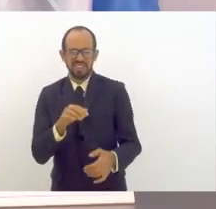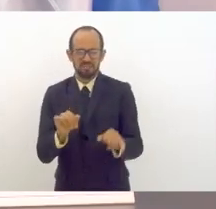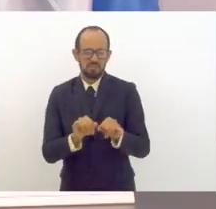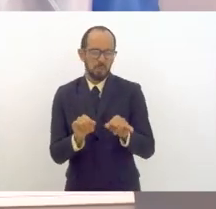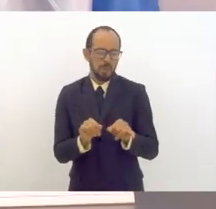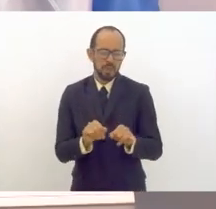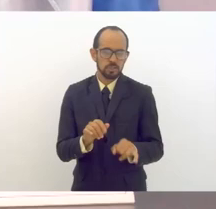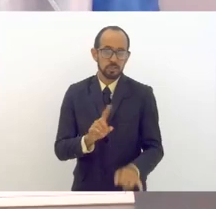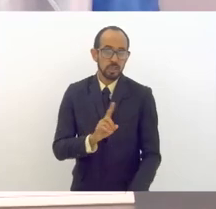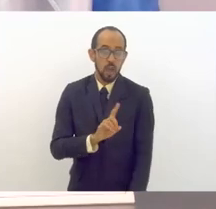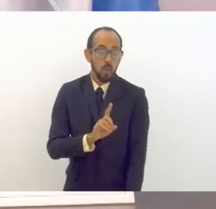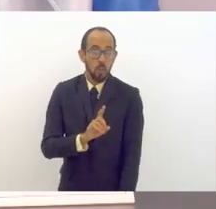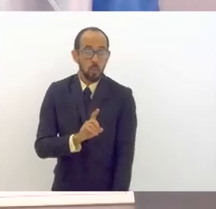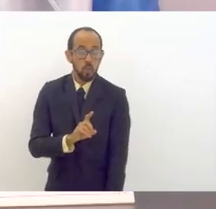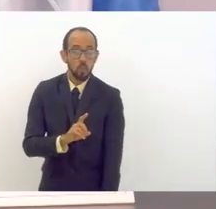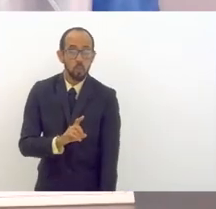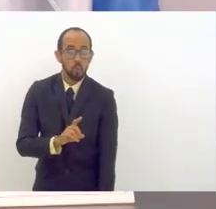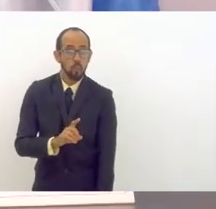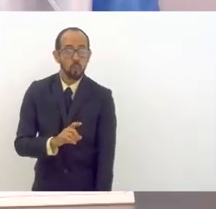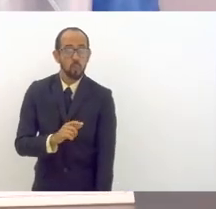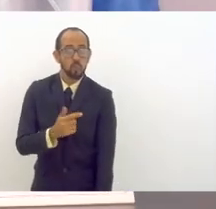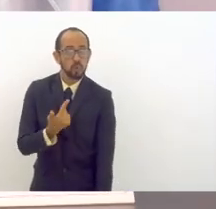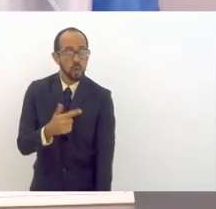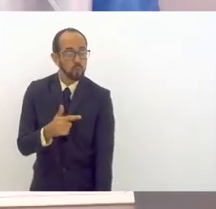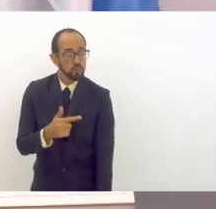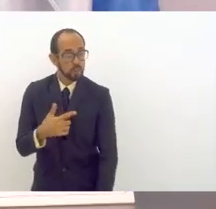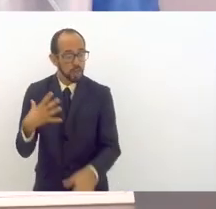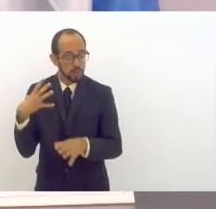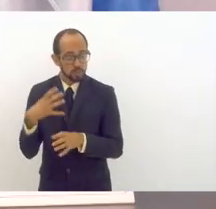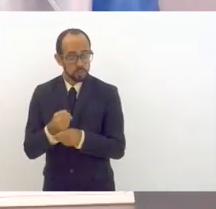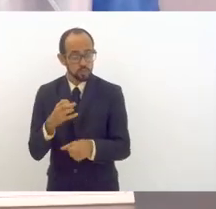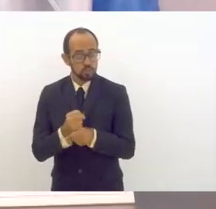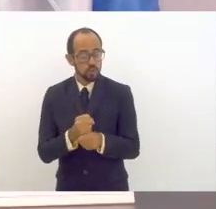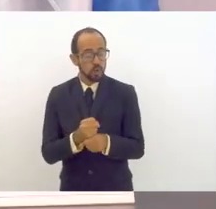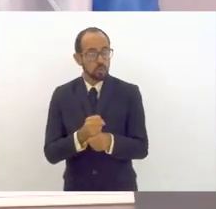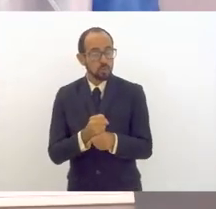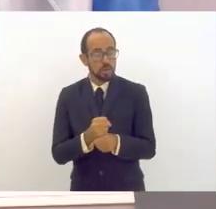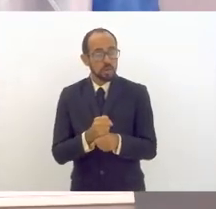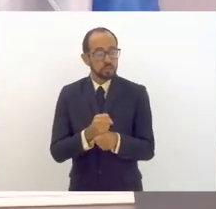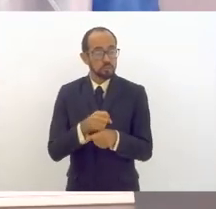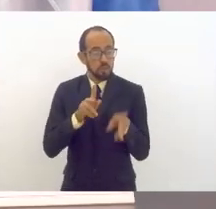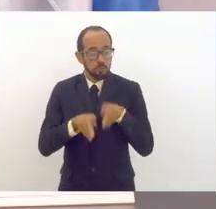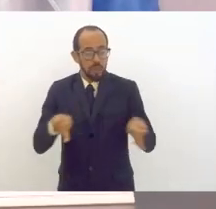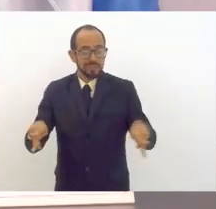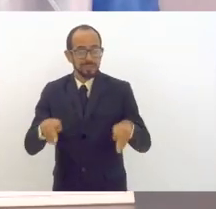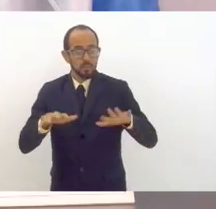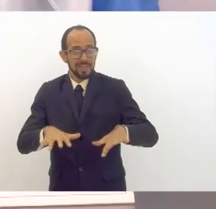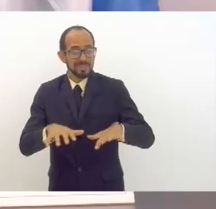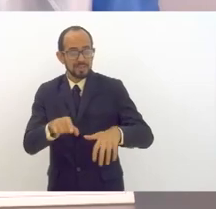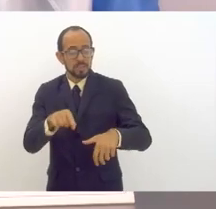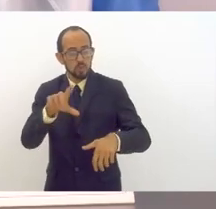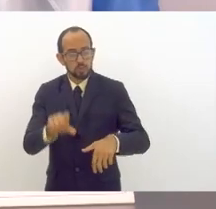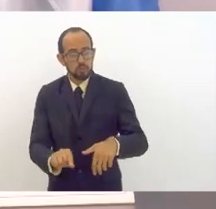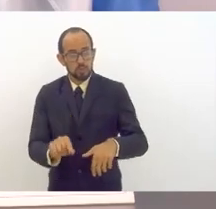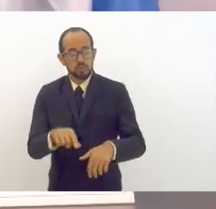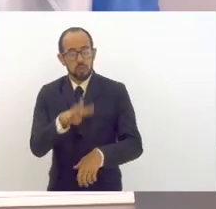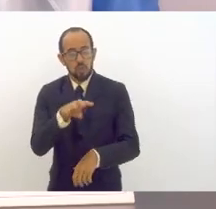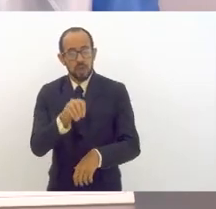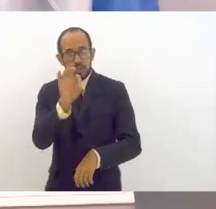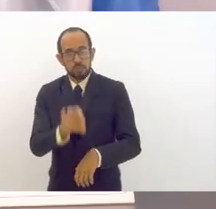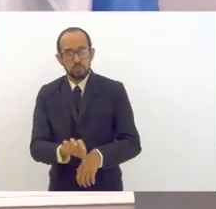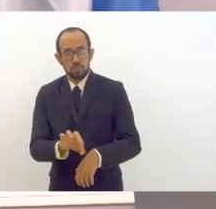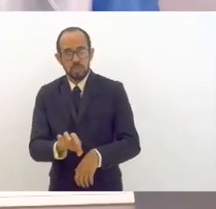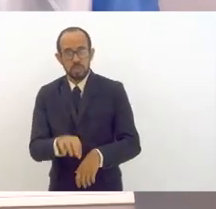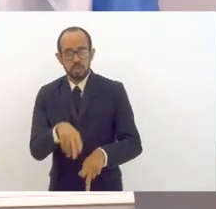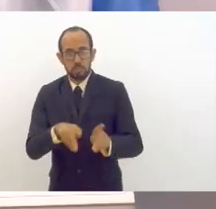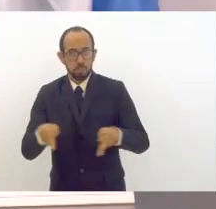corresponde a nenhuma curva demográfica. Nós não tivemos 40% da redução do número de adolescentes. Isso tem a ver com